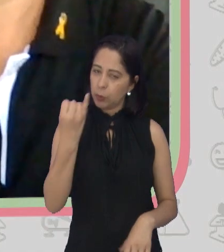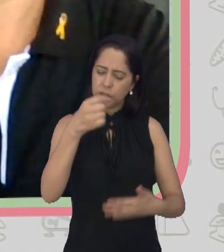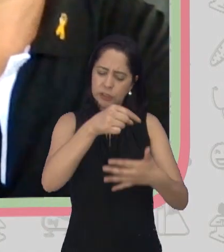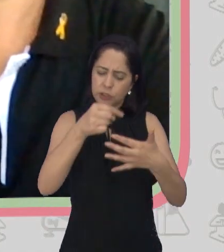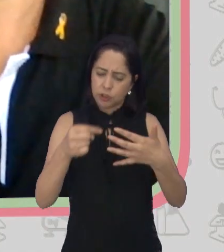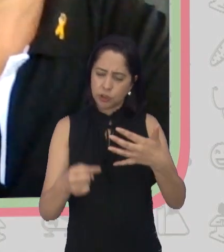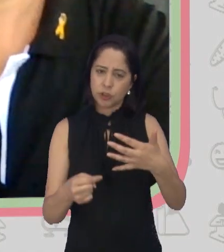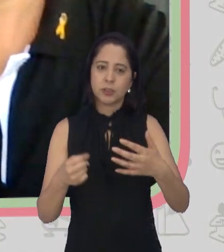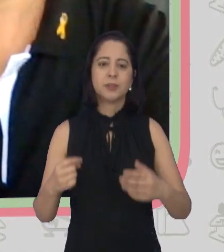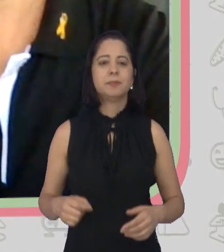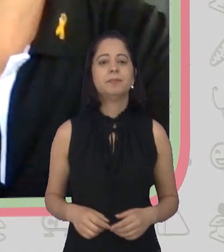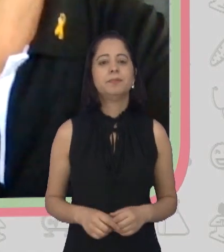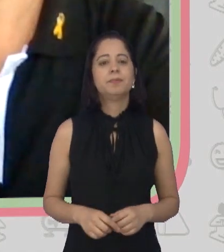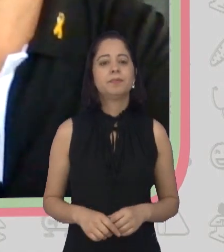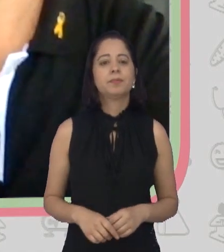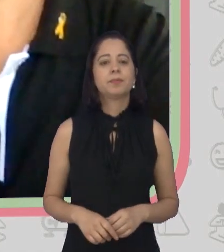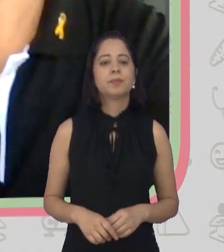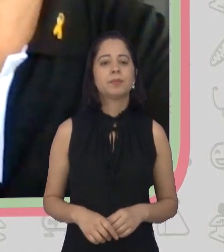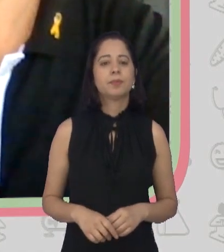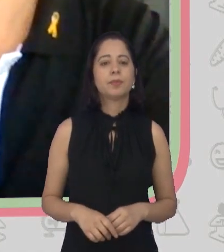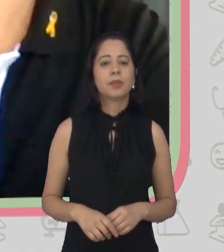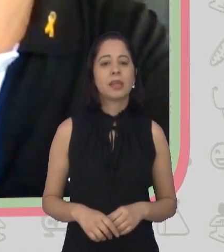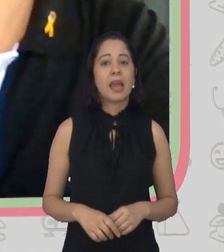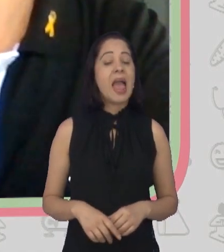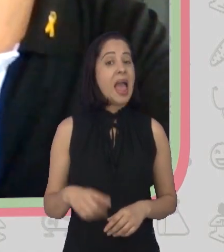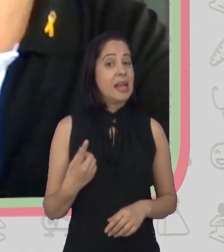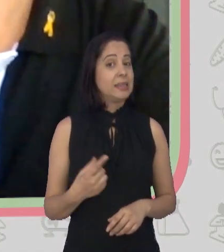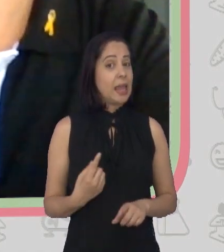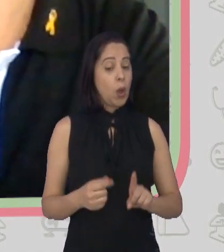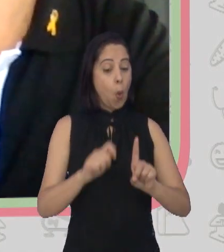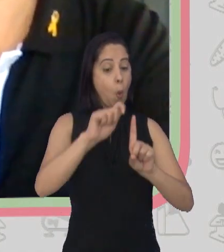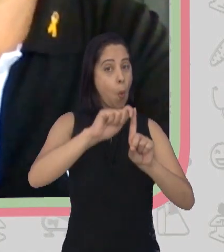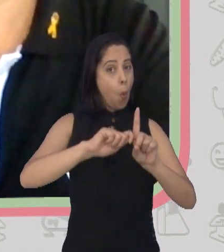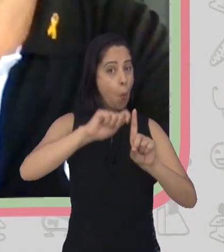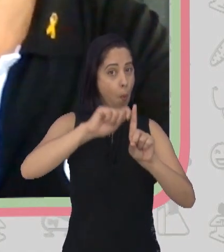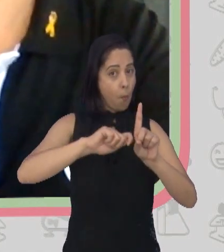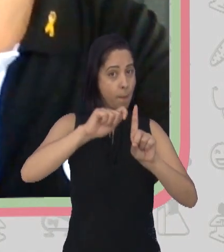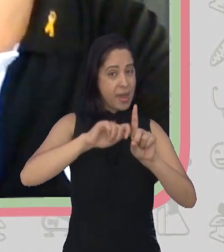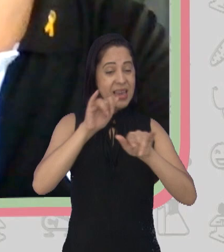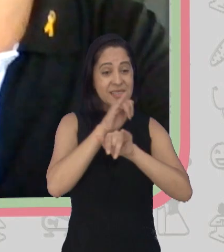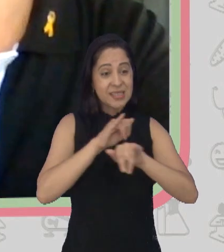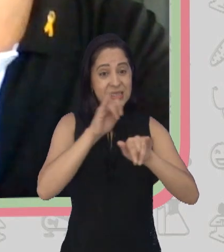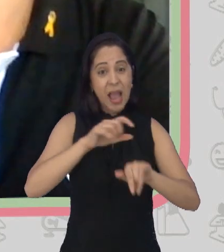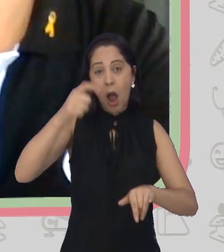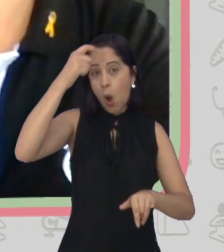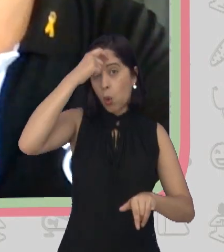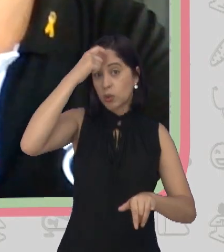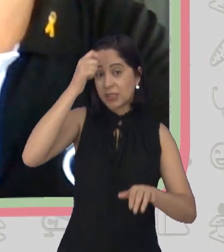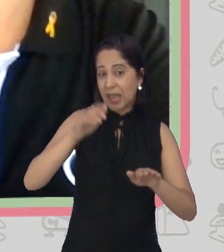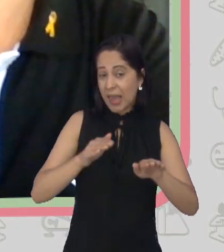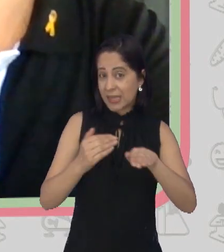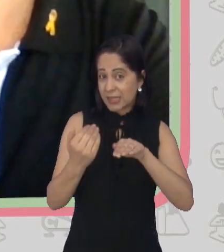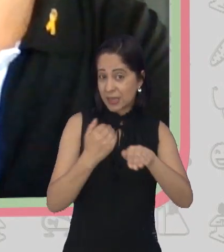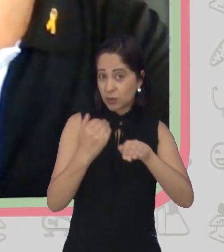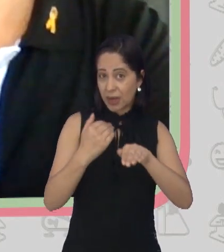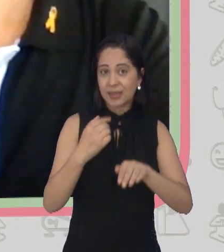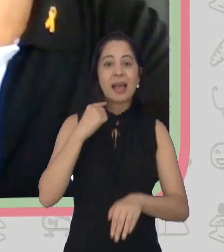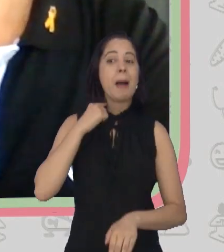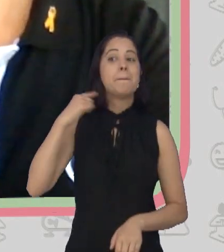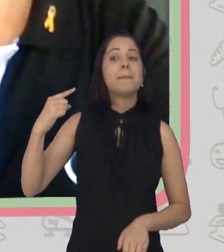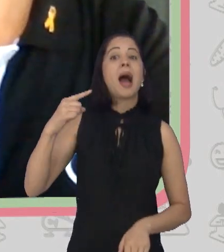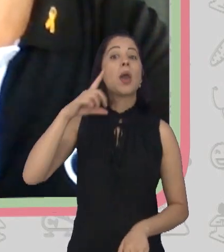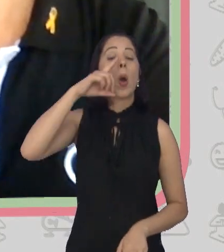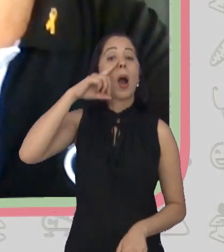importante. Ótimo. E existe um mês do ano que as ações de conscientização no trânsito são mais intensificadas, né? Que é o Maio